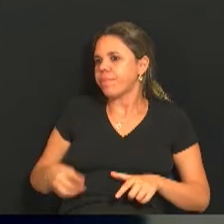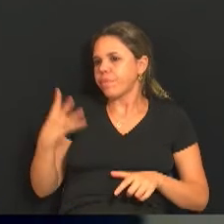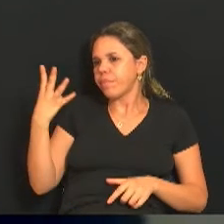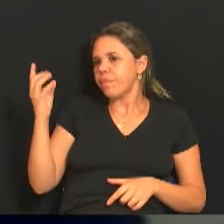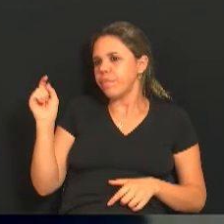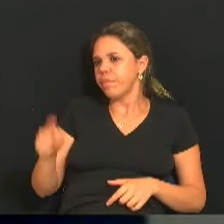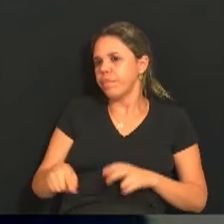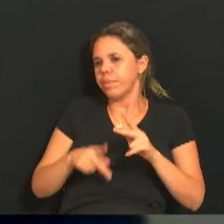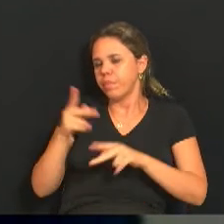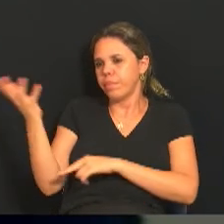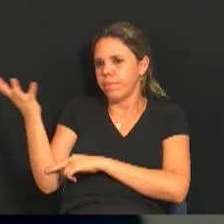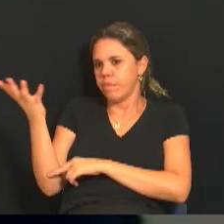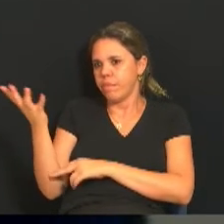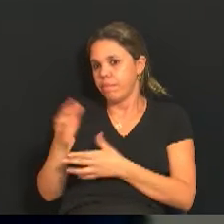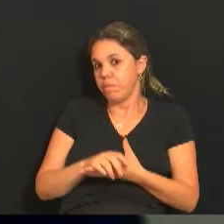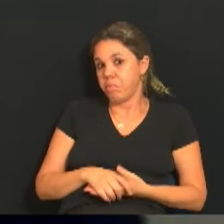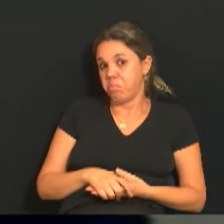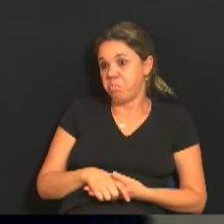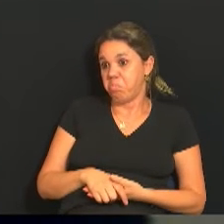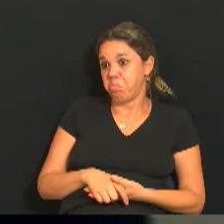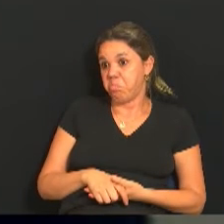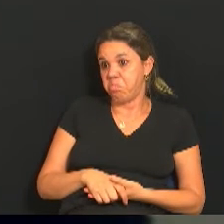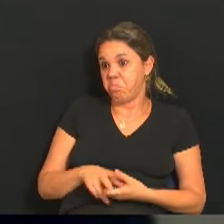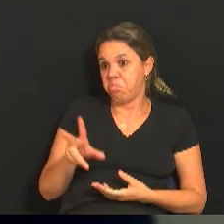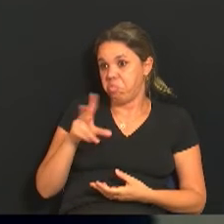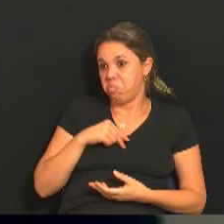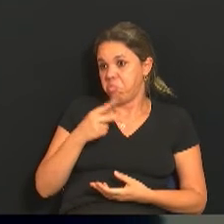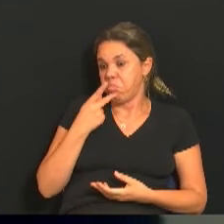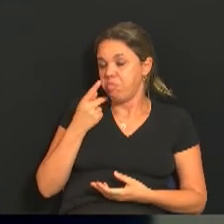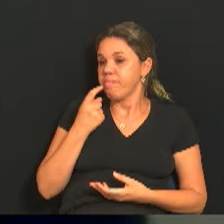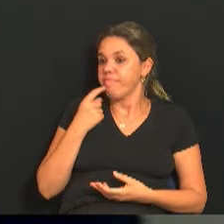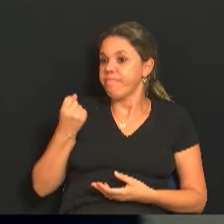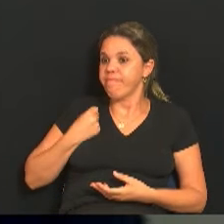em situação de rua. E ele até falou, o número de Campinas não é um número